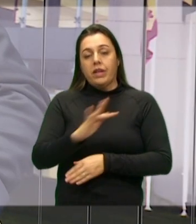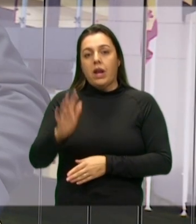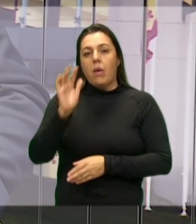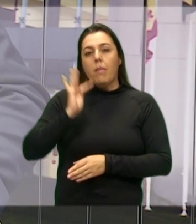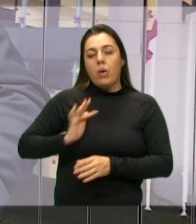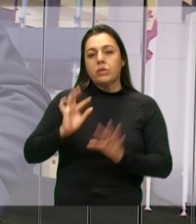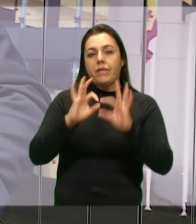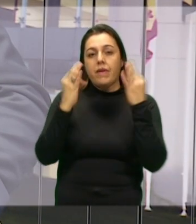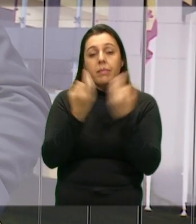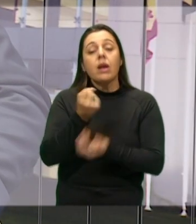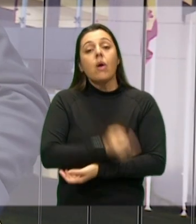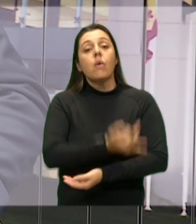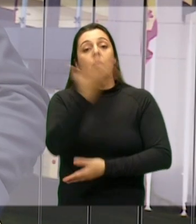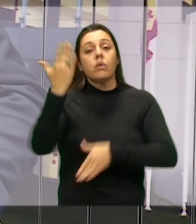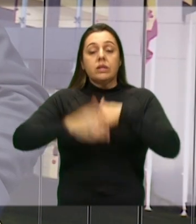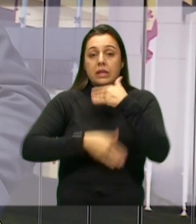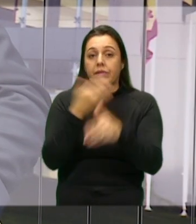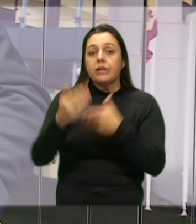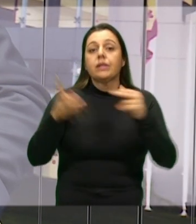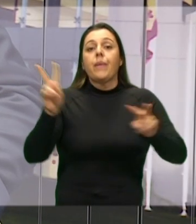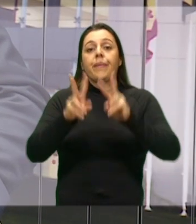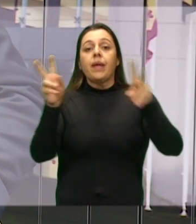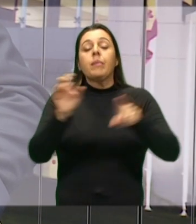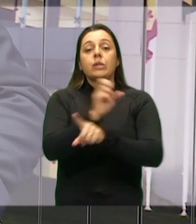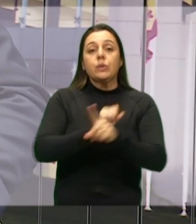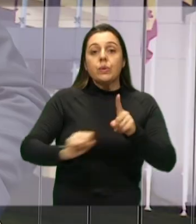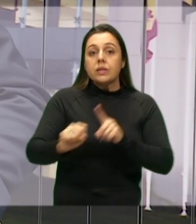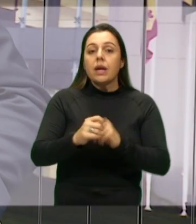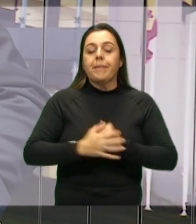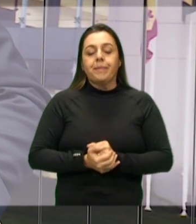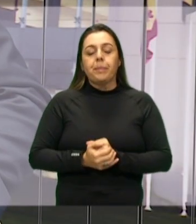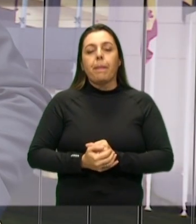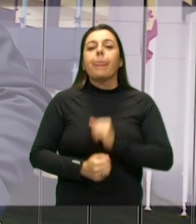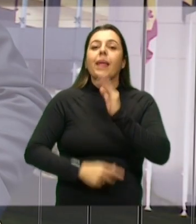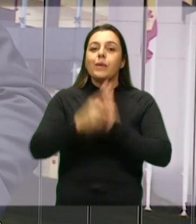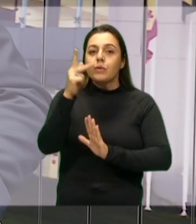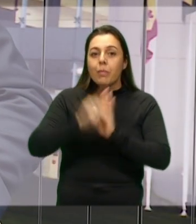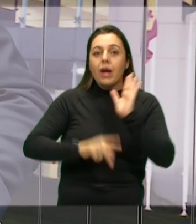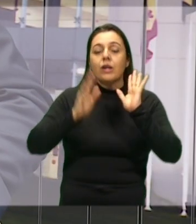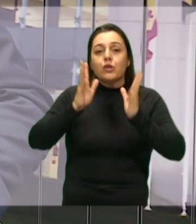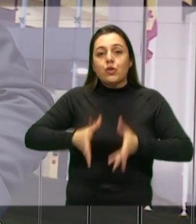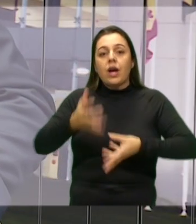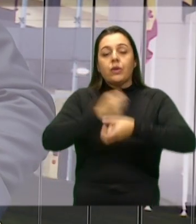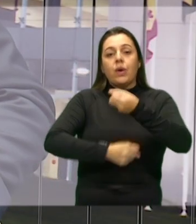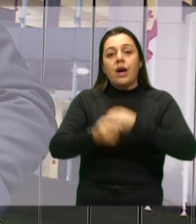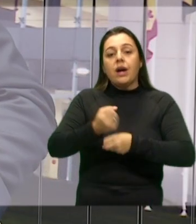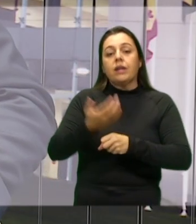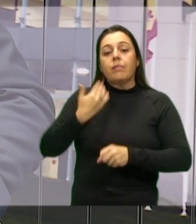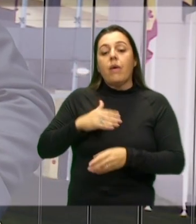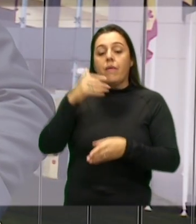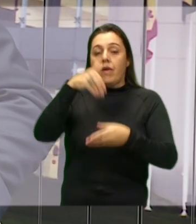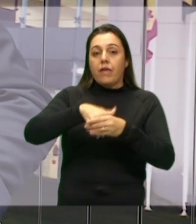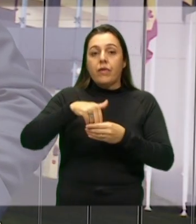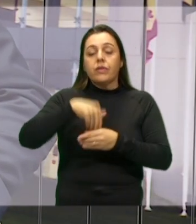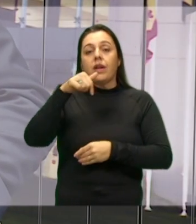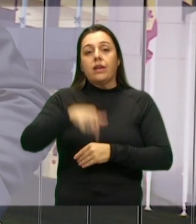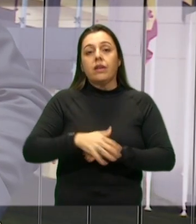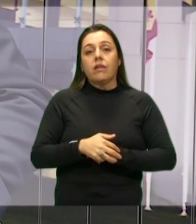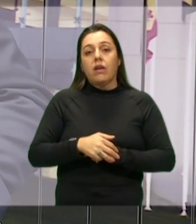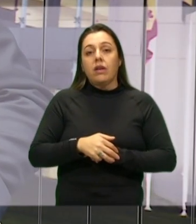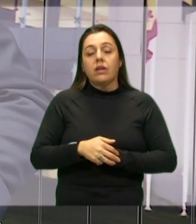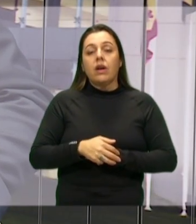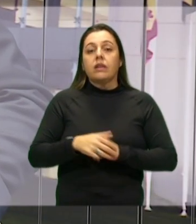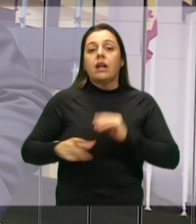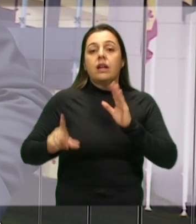o quanto que nós temos ainda que avançar na questão social. E esse projeto é um projeto já do ano passado, ele foi votado aqui na casa, foi derrubado